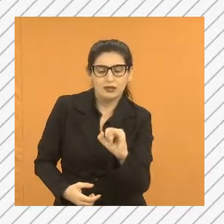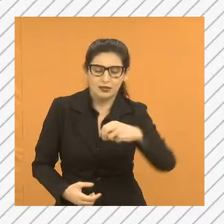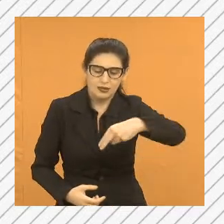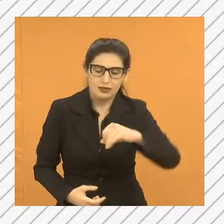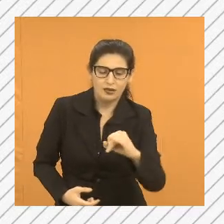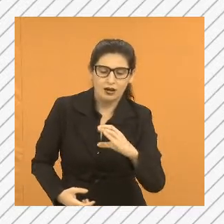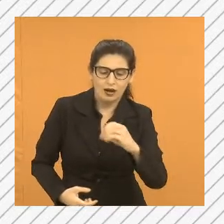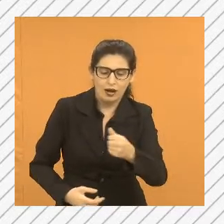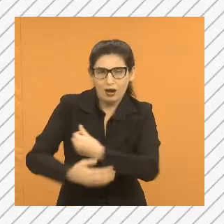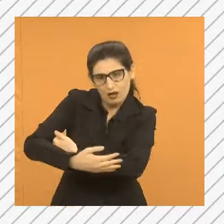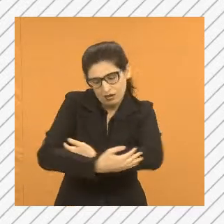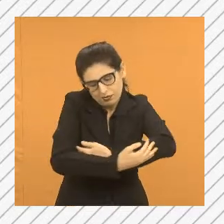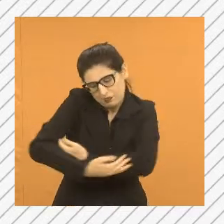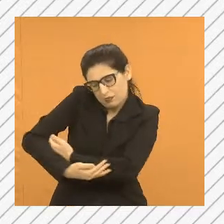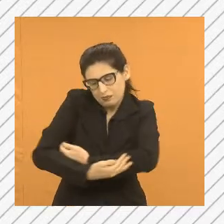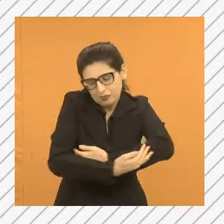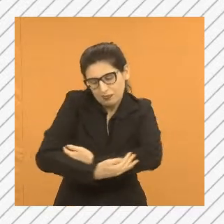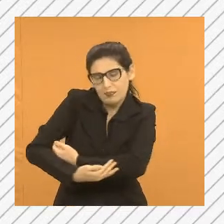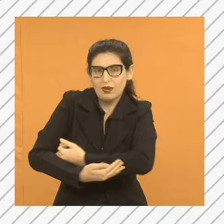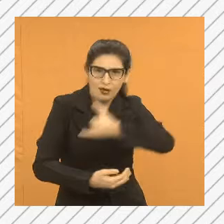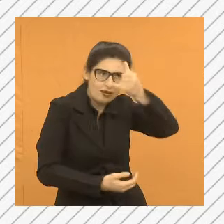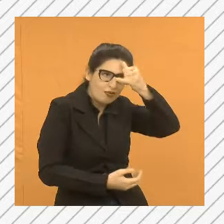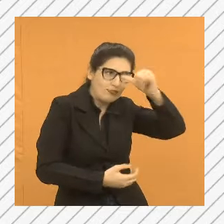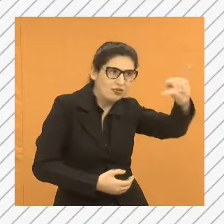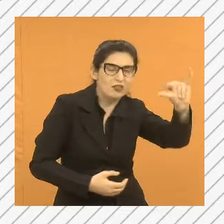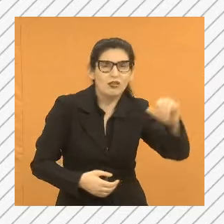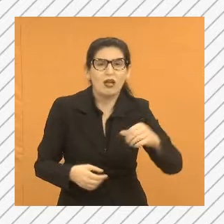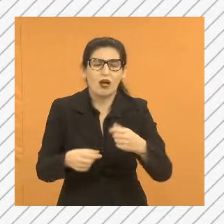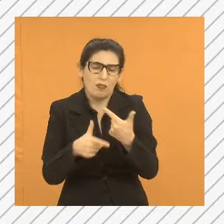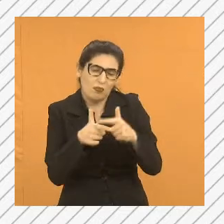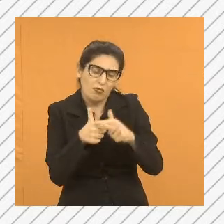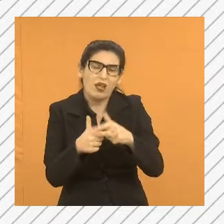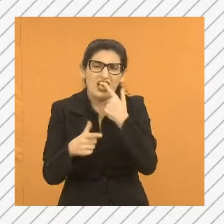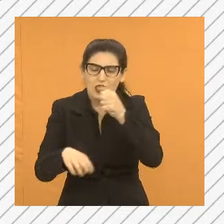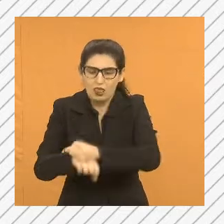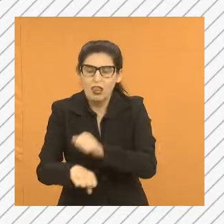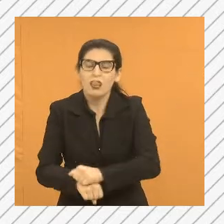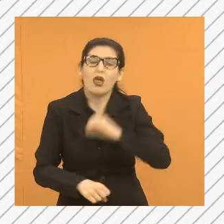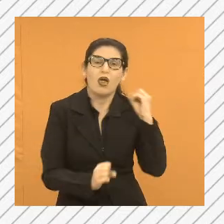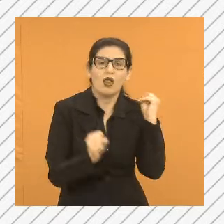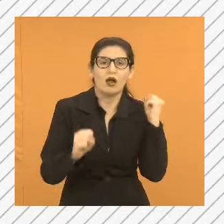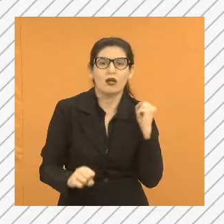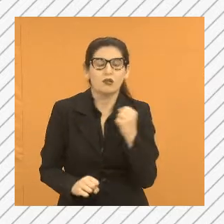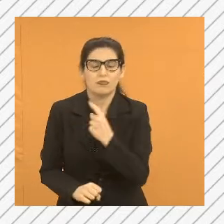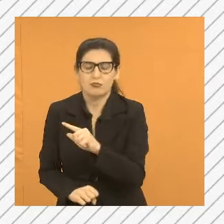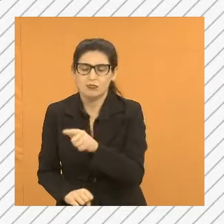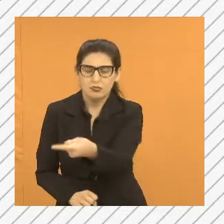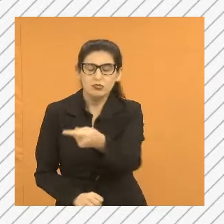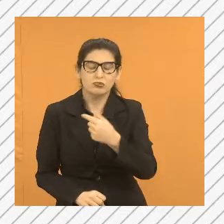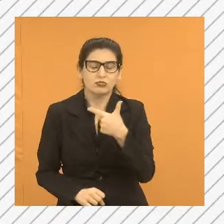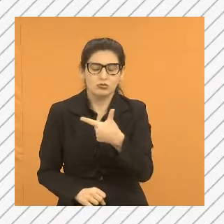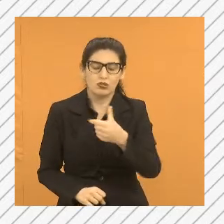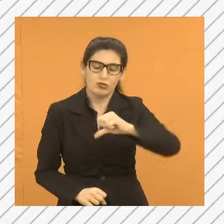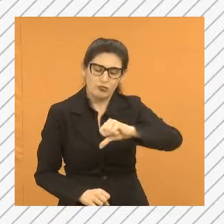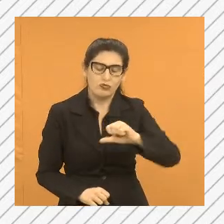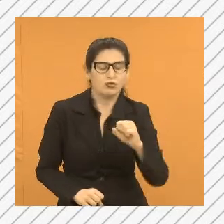um atendimento para prevenção odontológica, no quadrimestre foram 1.292